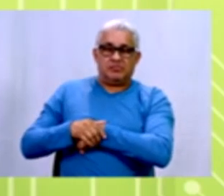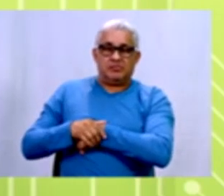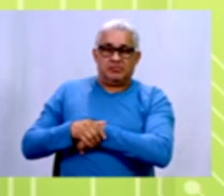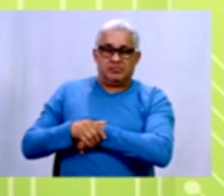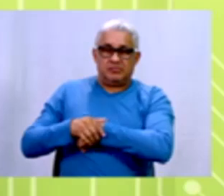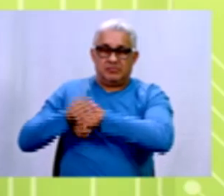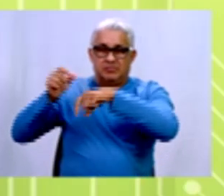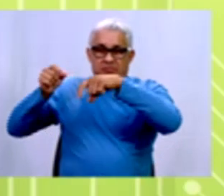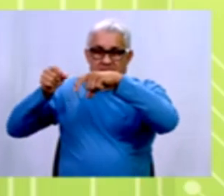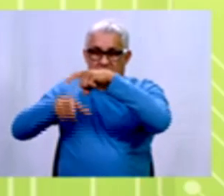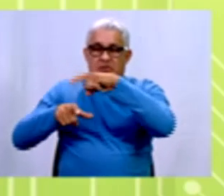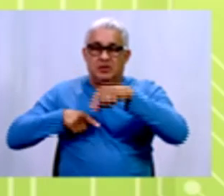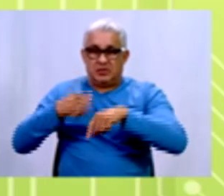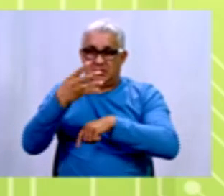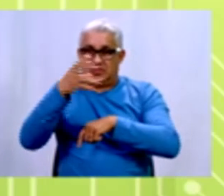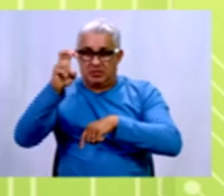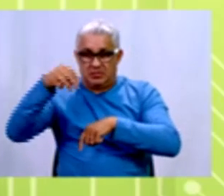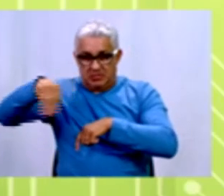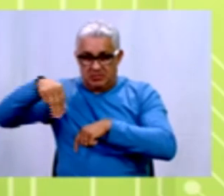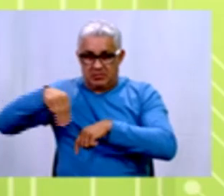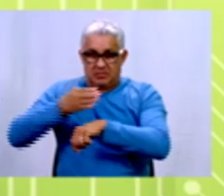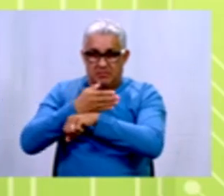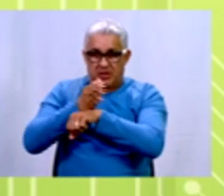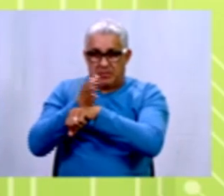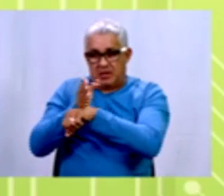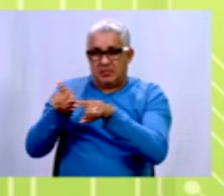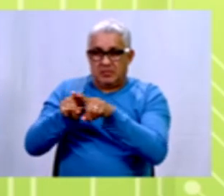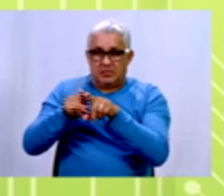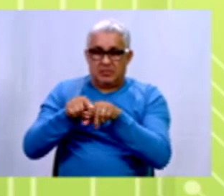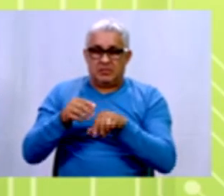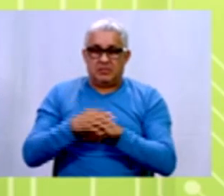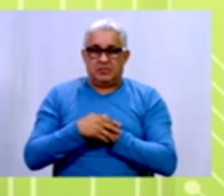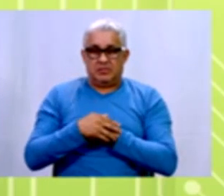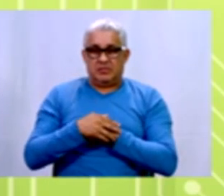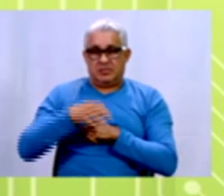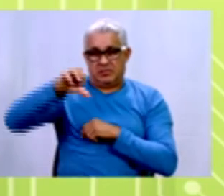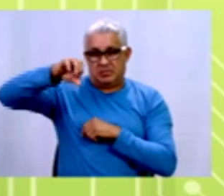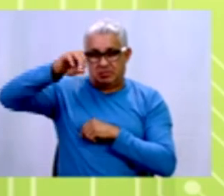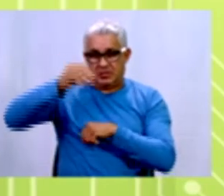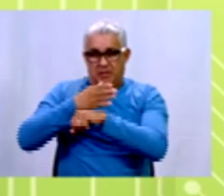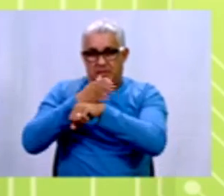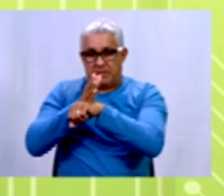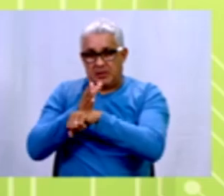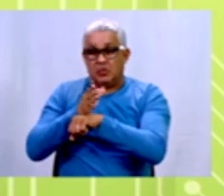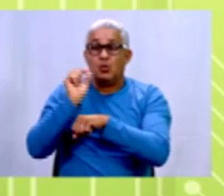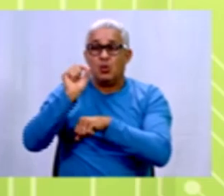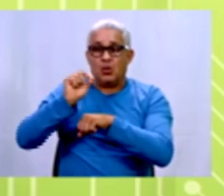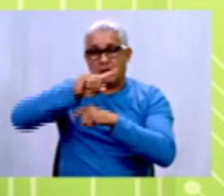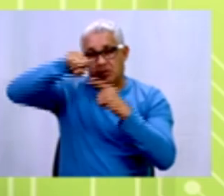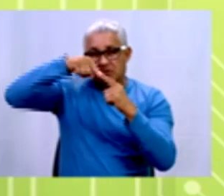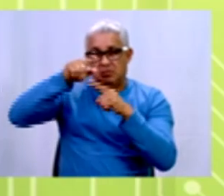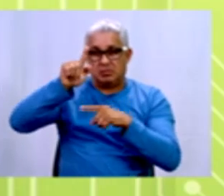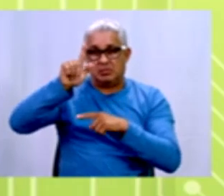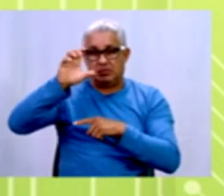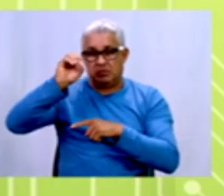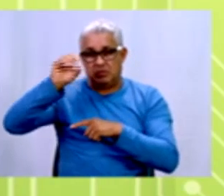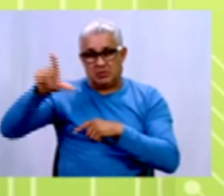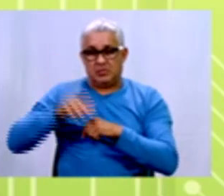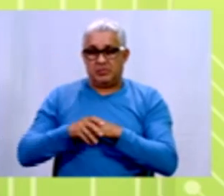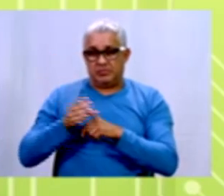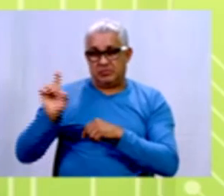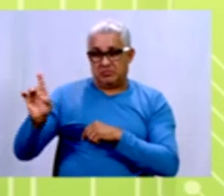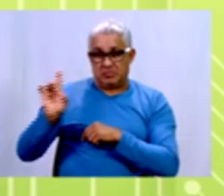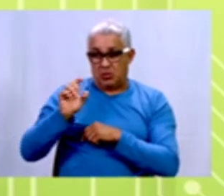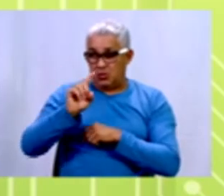estarão trabalhando durante os 45 minutos ou durante os 2 tempos ali, dos 90, buscando o gol. cada um fazendo o